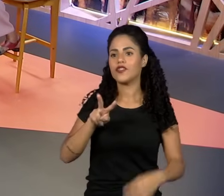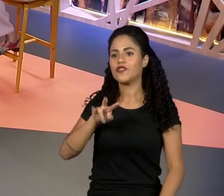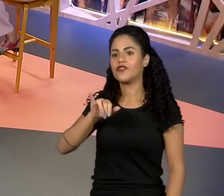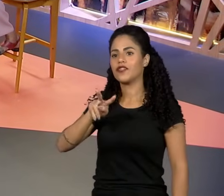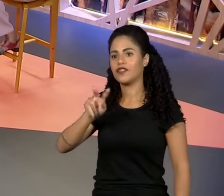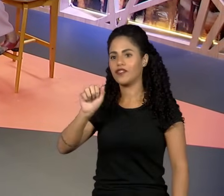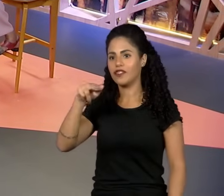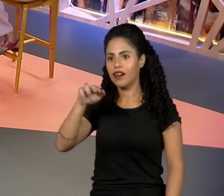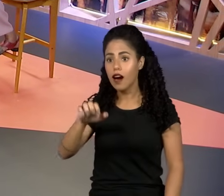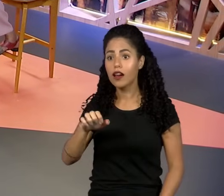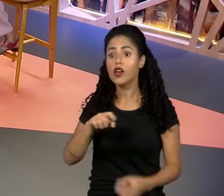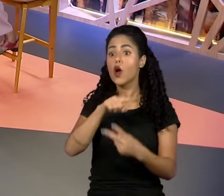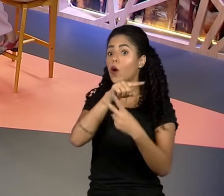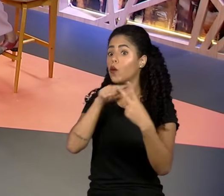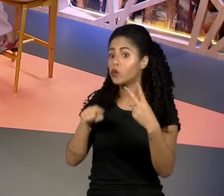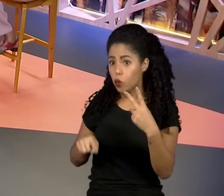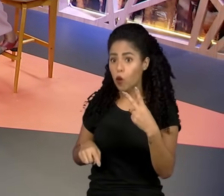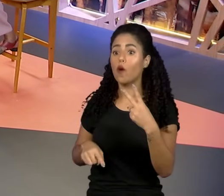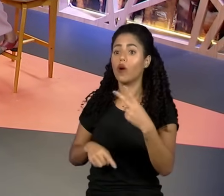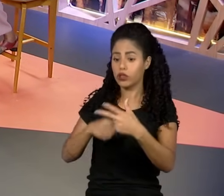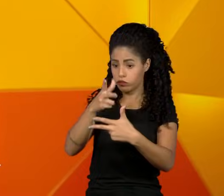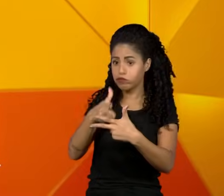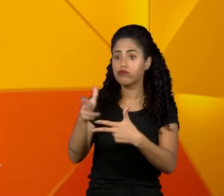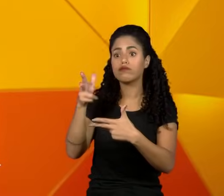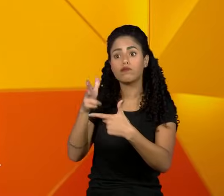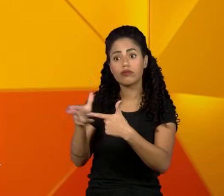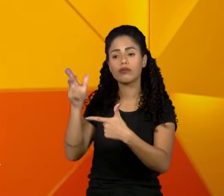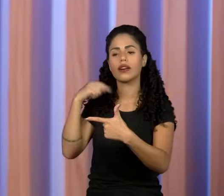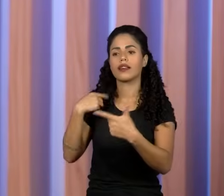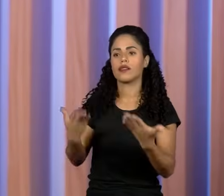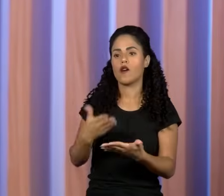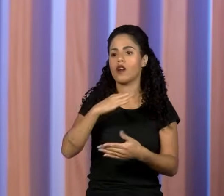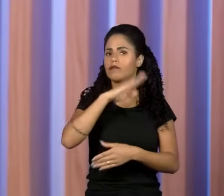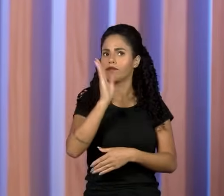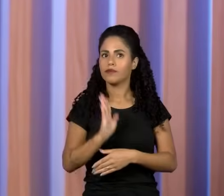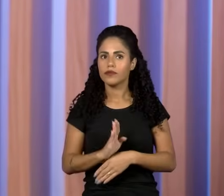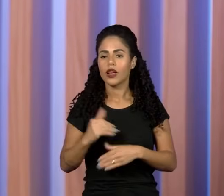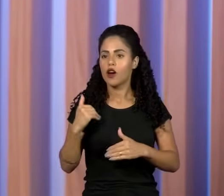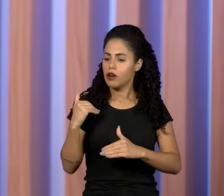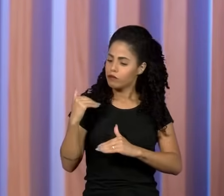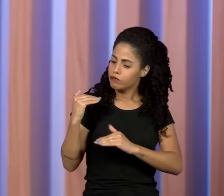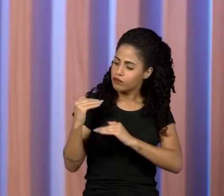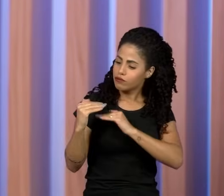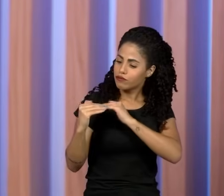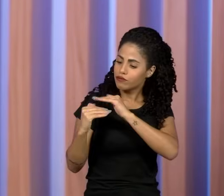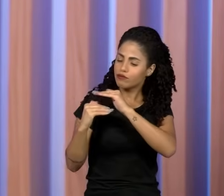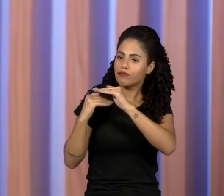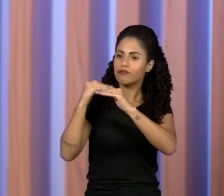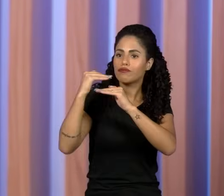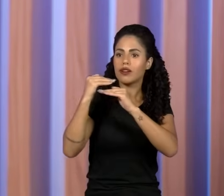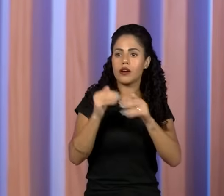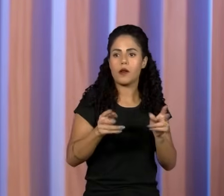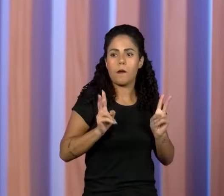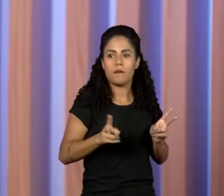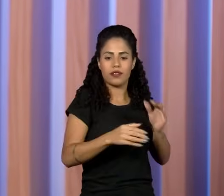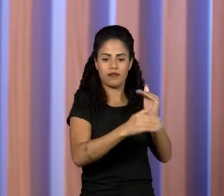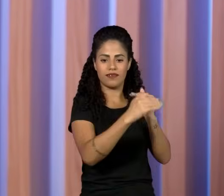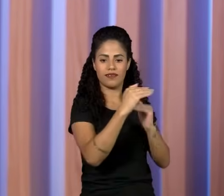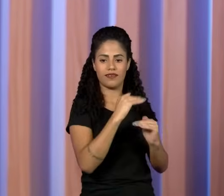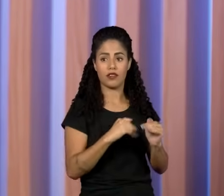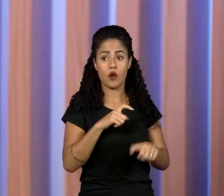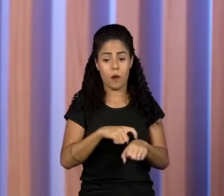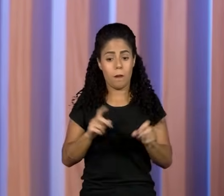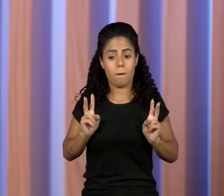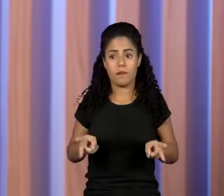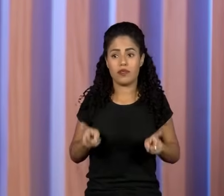dirigindo 2 longas-metragens, ou seja, esse país vive avanços e retrocessos na mesma medida.